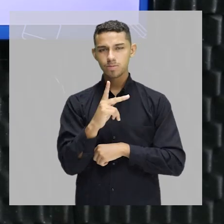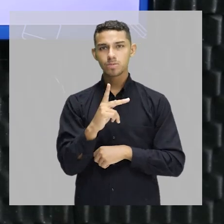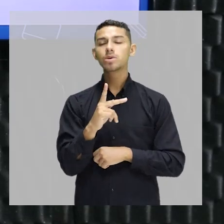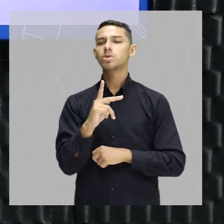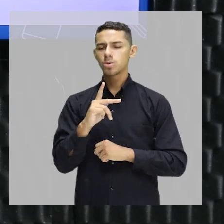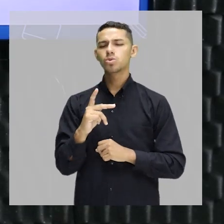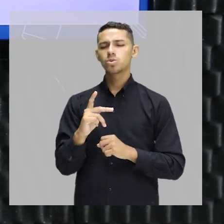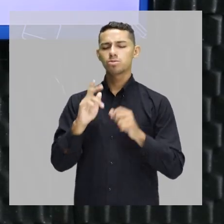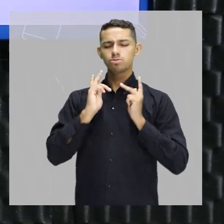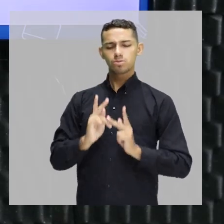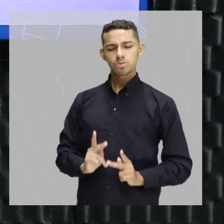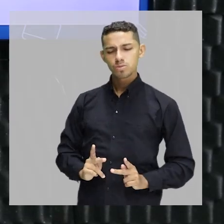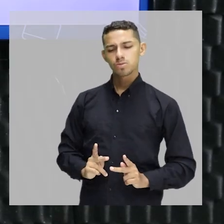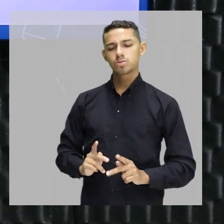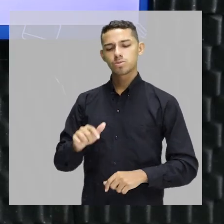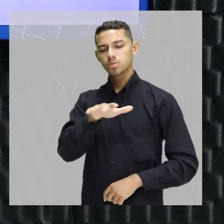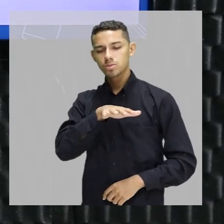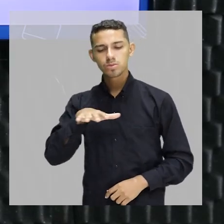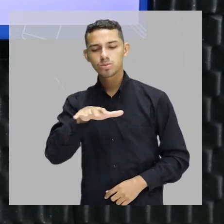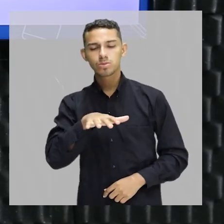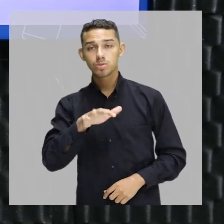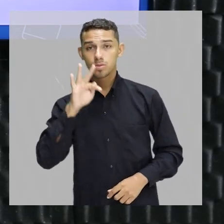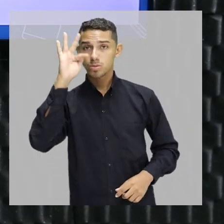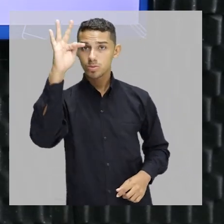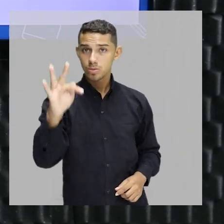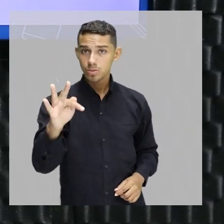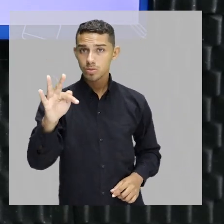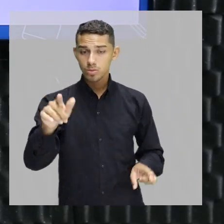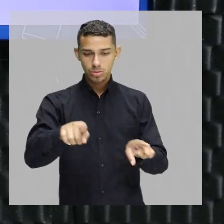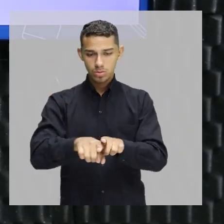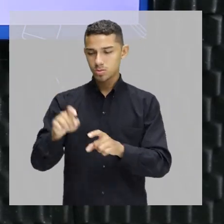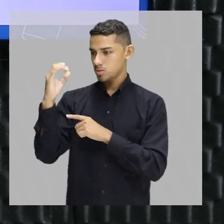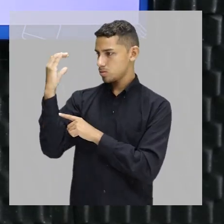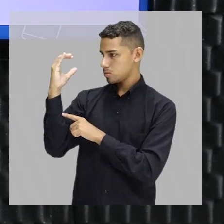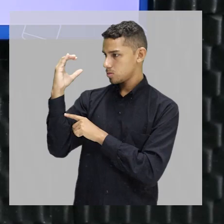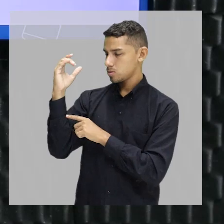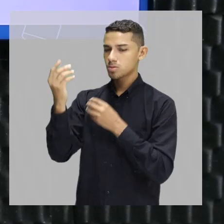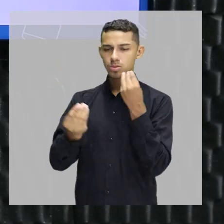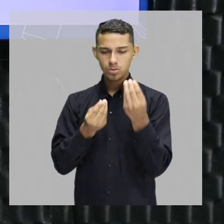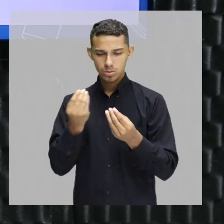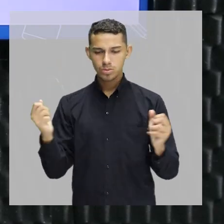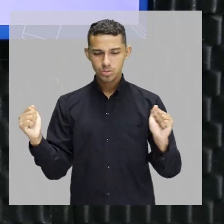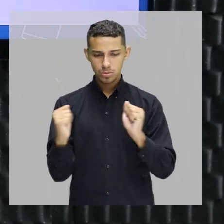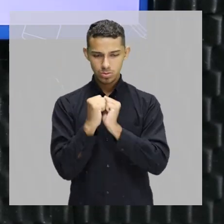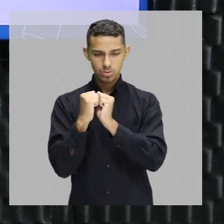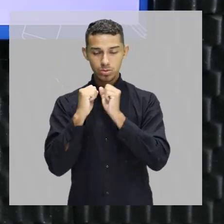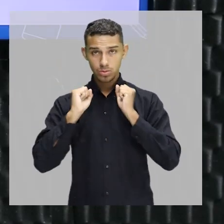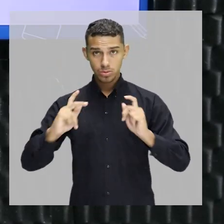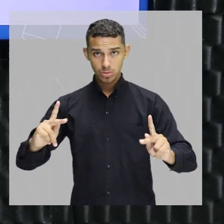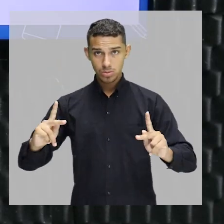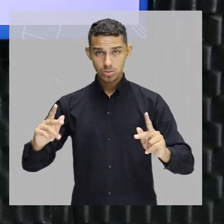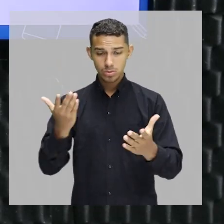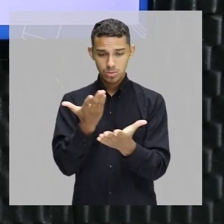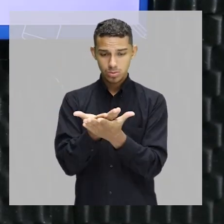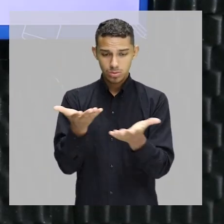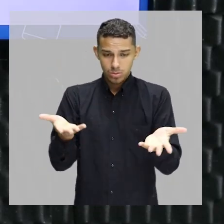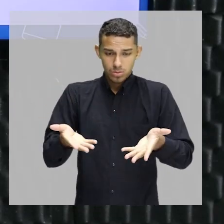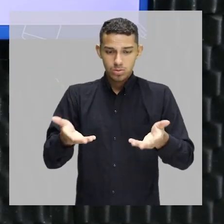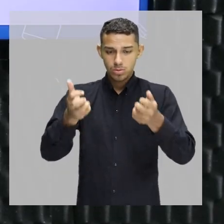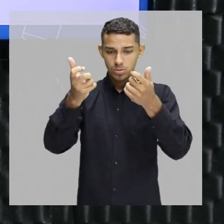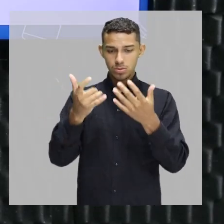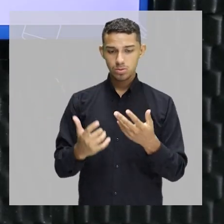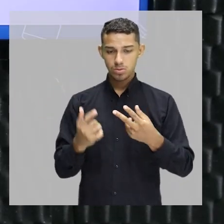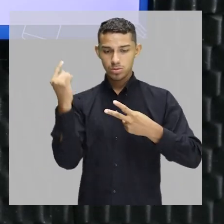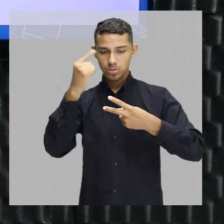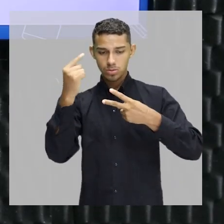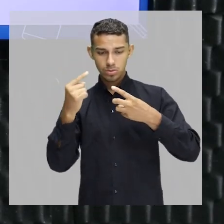irão se comportar aí, né, no futuro, né? Os cientistas juntamente com os aceleradores de partículas, tá ok? Então essa aula ela foi dividida